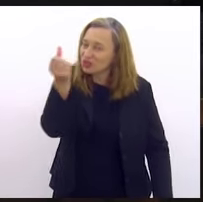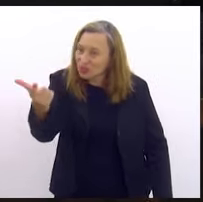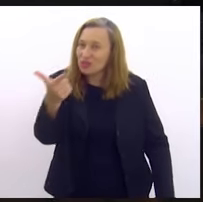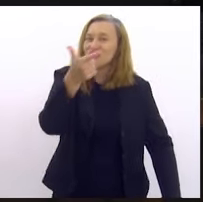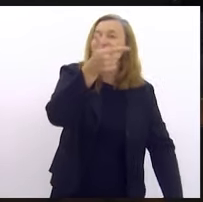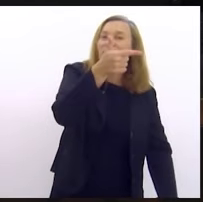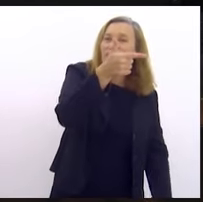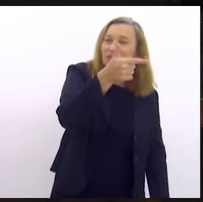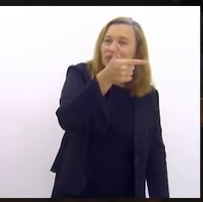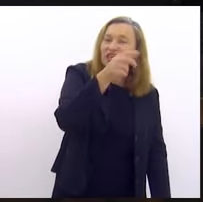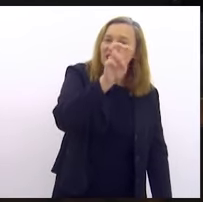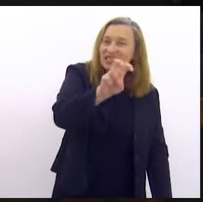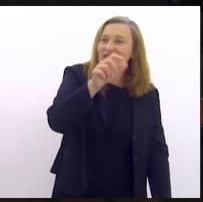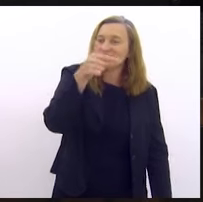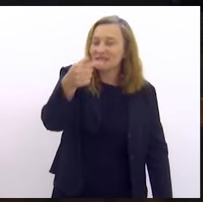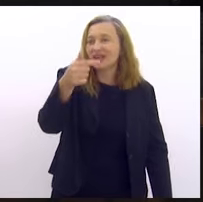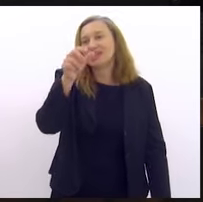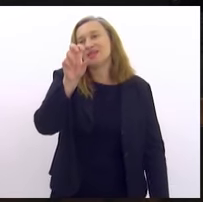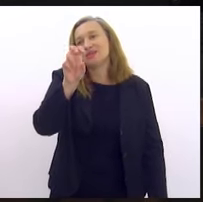6291/22,